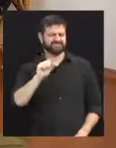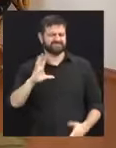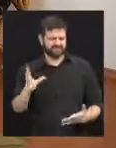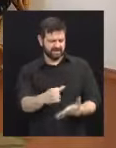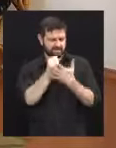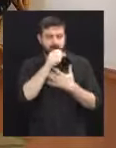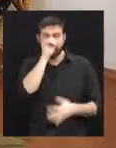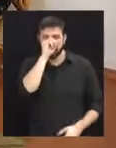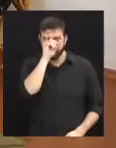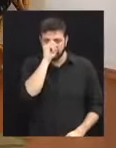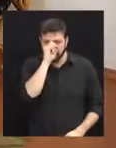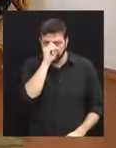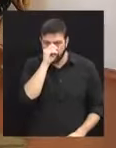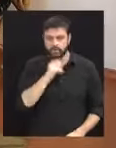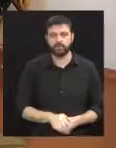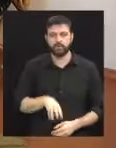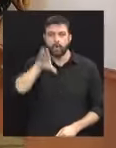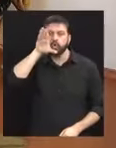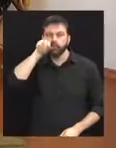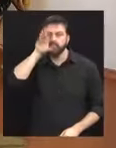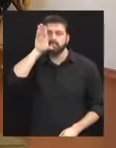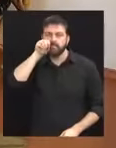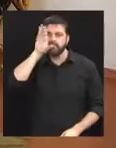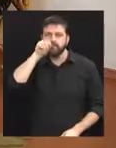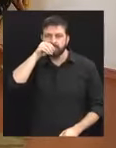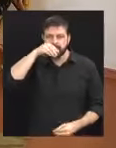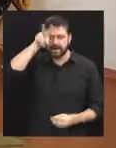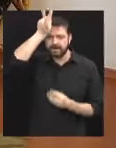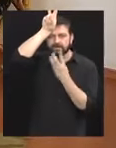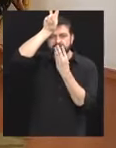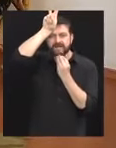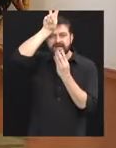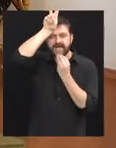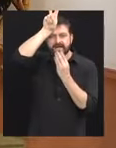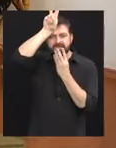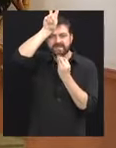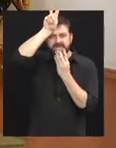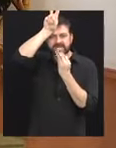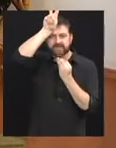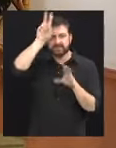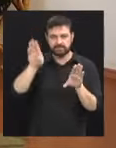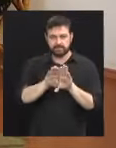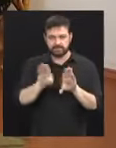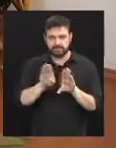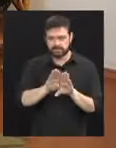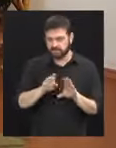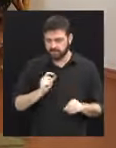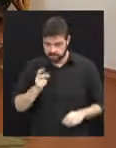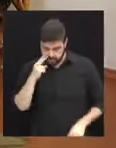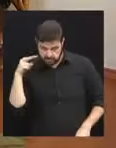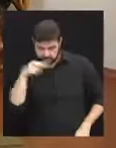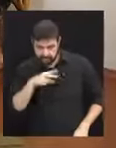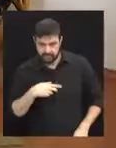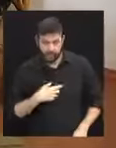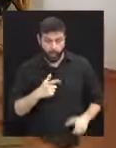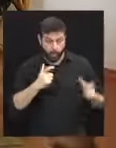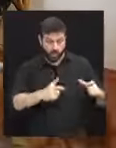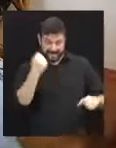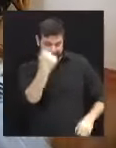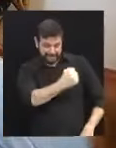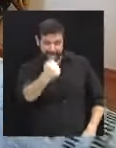resgatamos porcos, patos, cabrito. A gente, no começo do ano, nós deflagramos um abatedouro clandestino